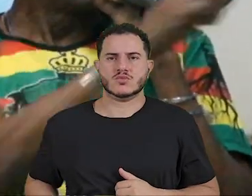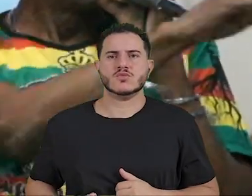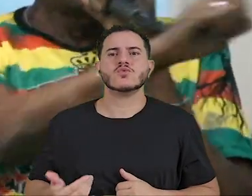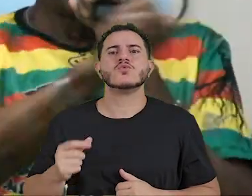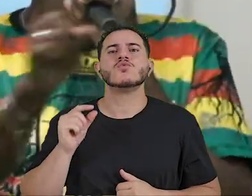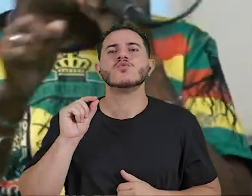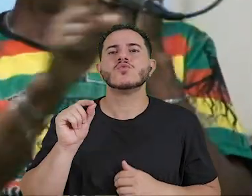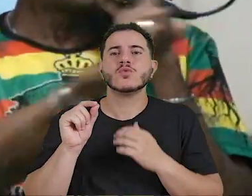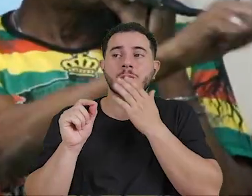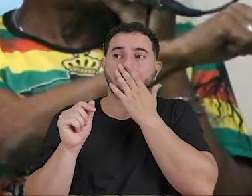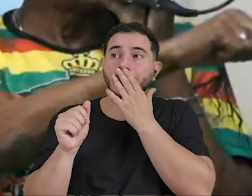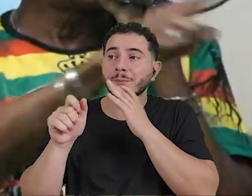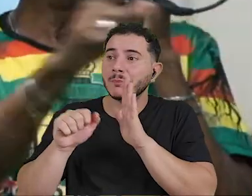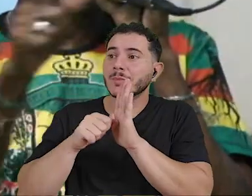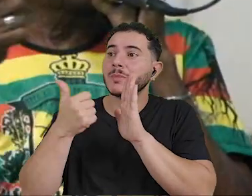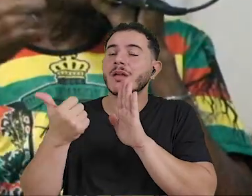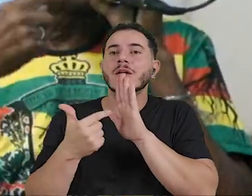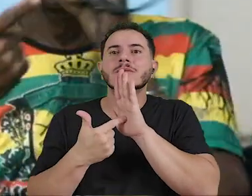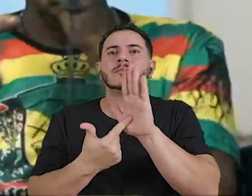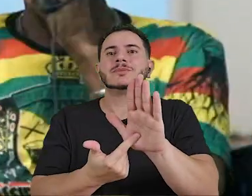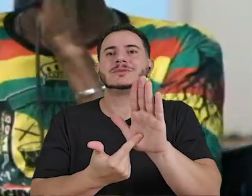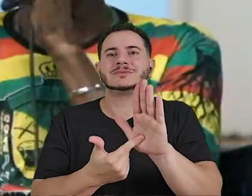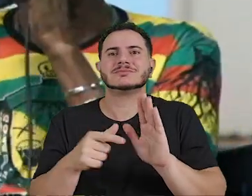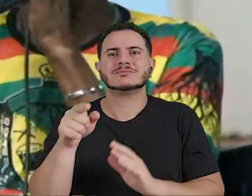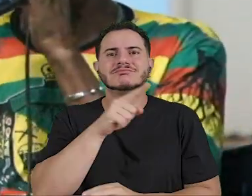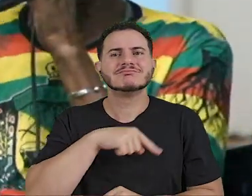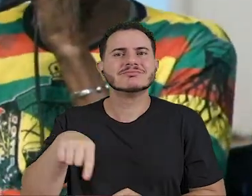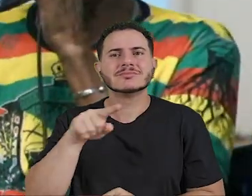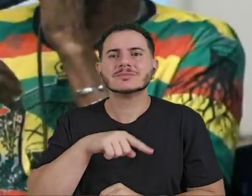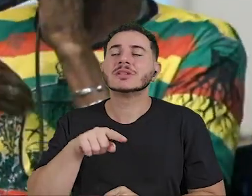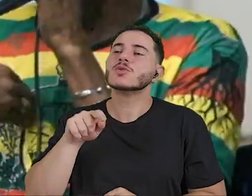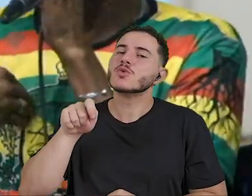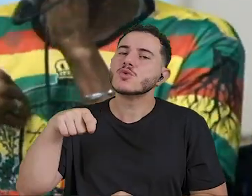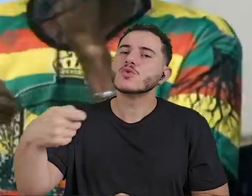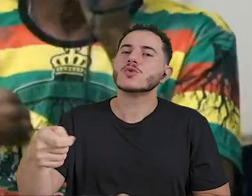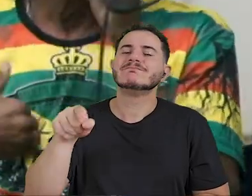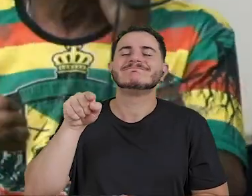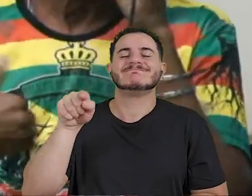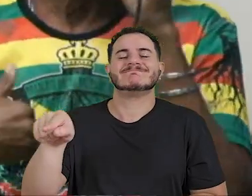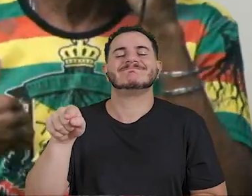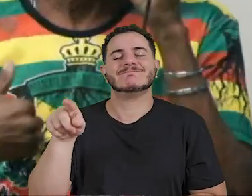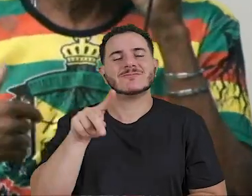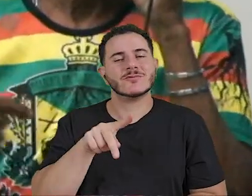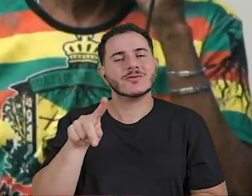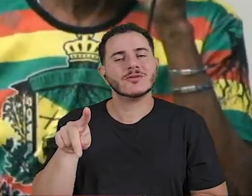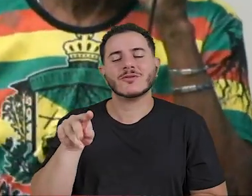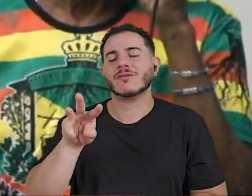o primeiro maracatu tem sua toada própria, composta por Walter.